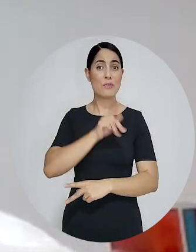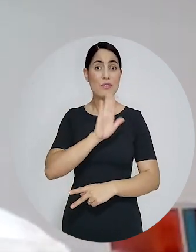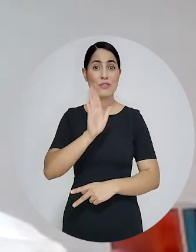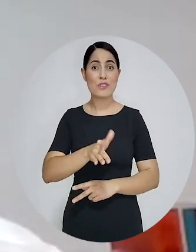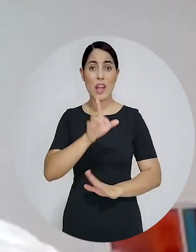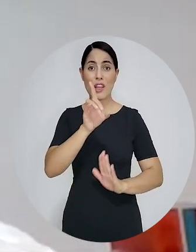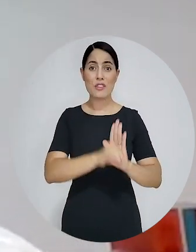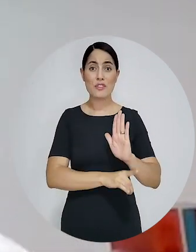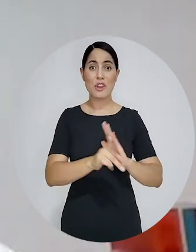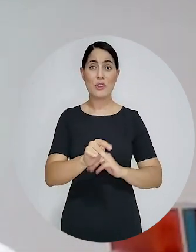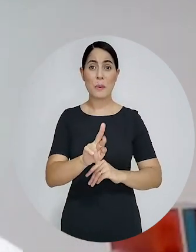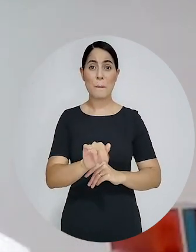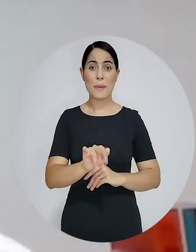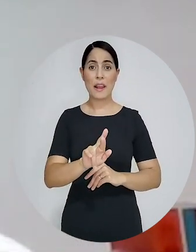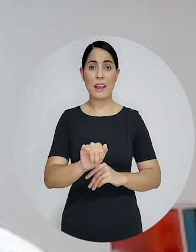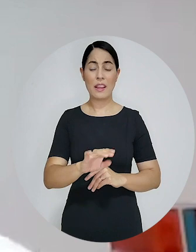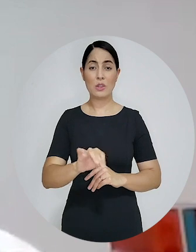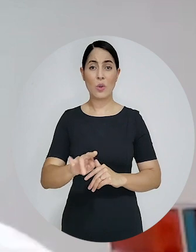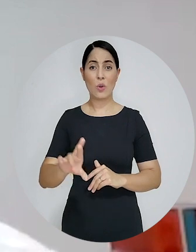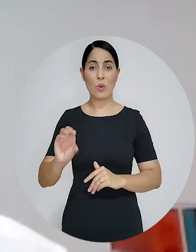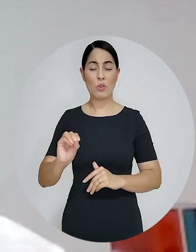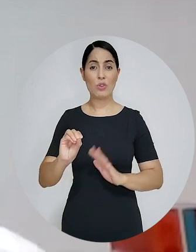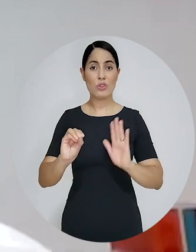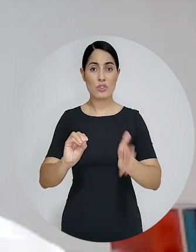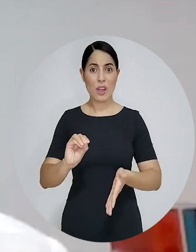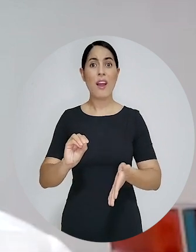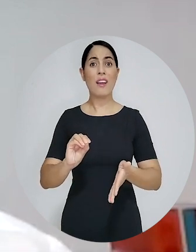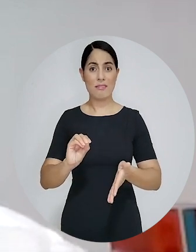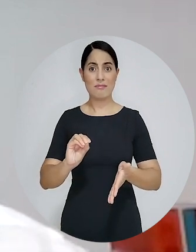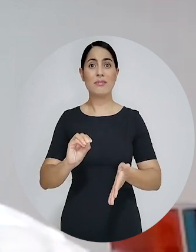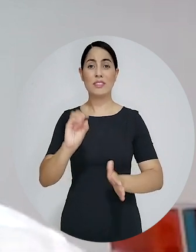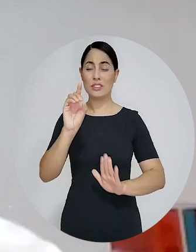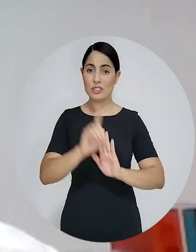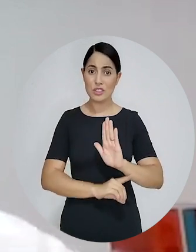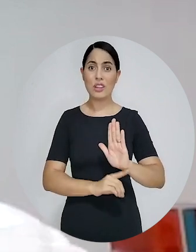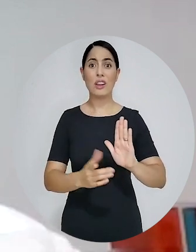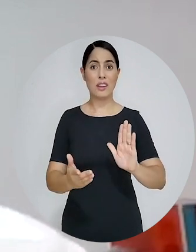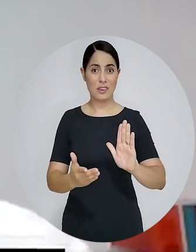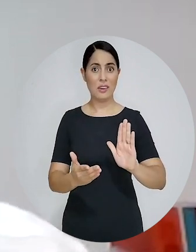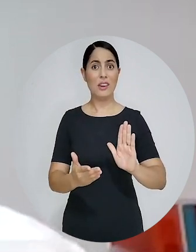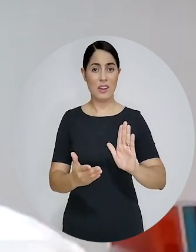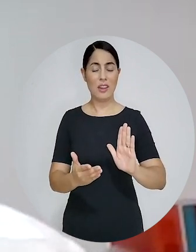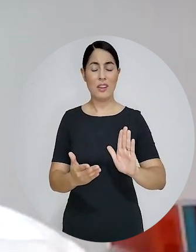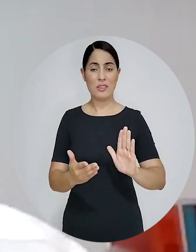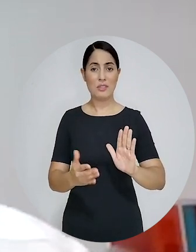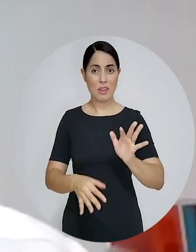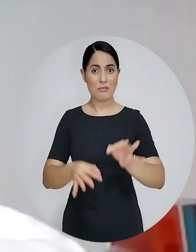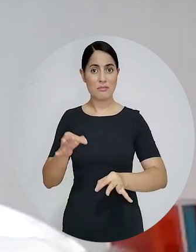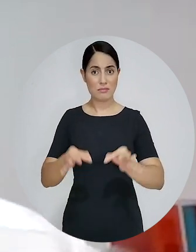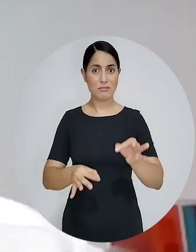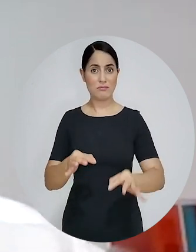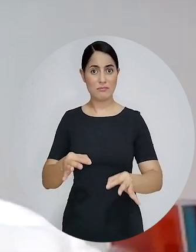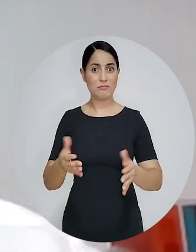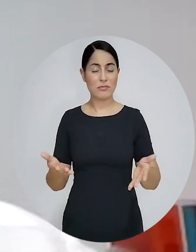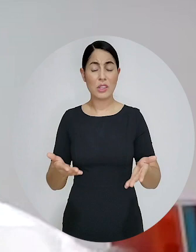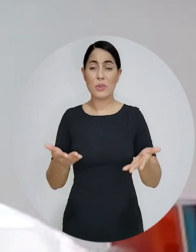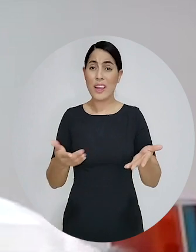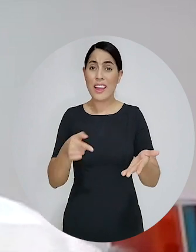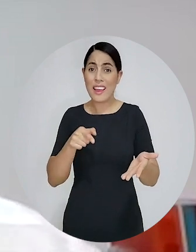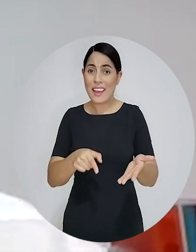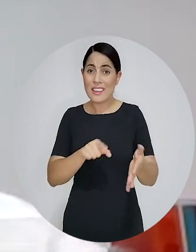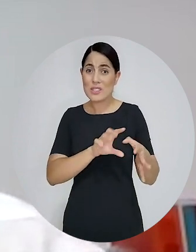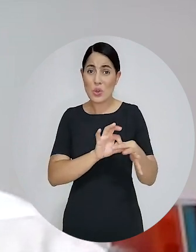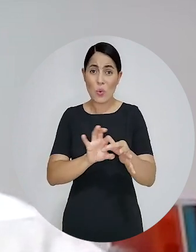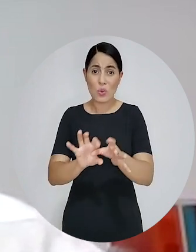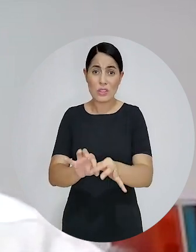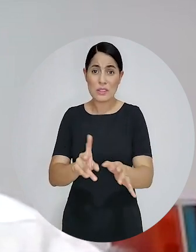já foi conquistado pela sociedade na Constituição para ajuizamento de ações contra o poder público. Então, essa